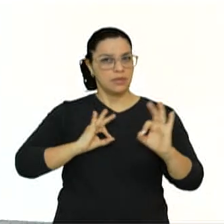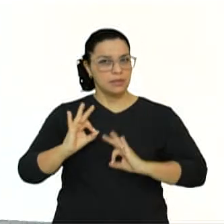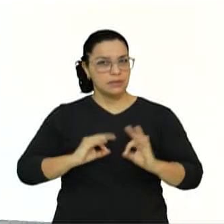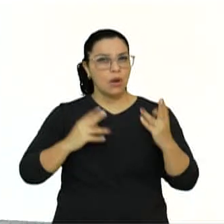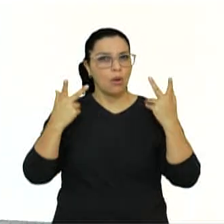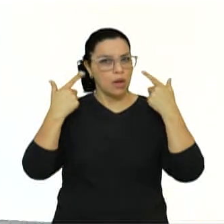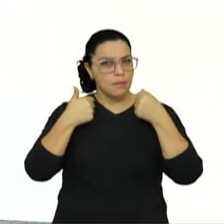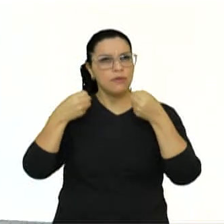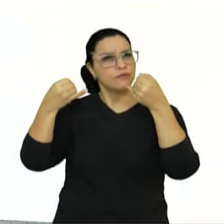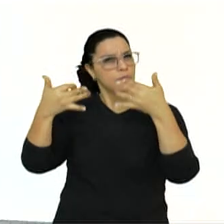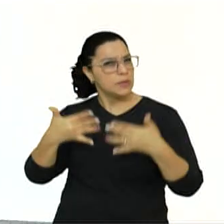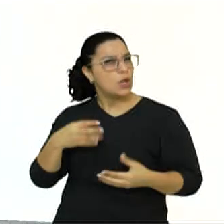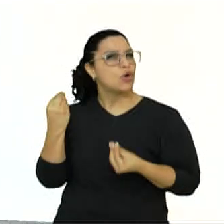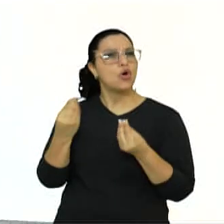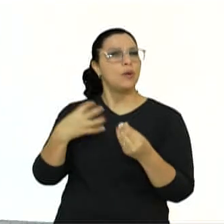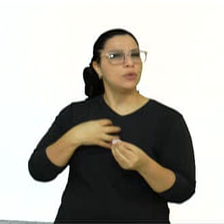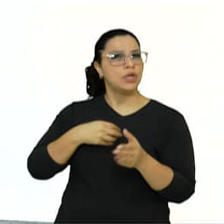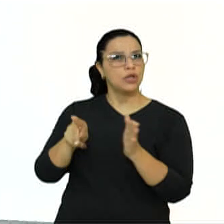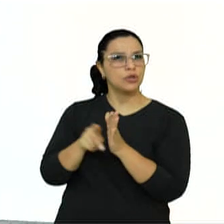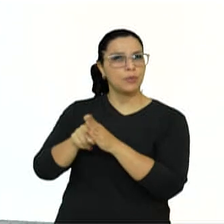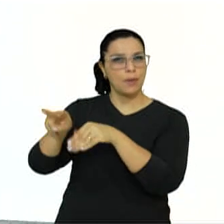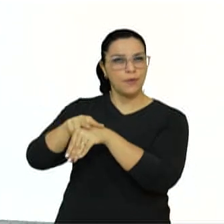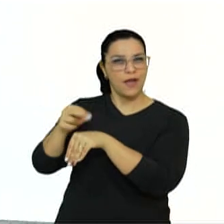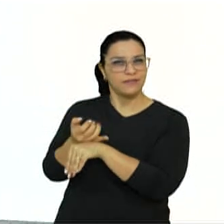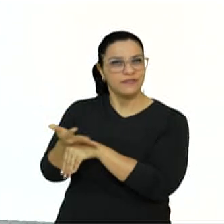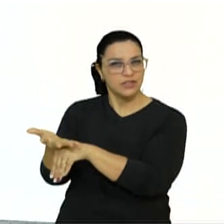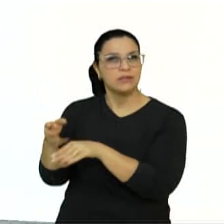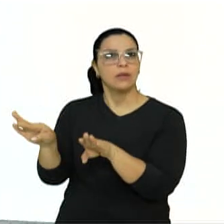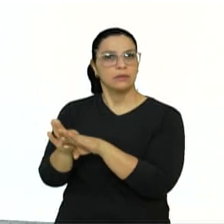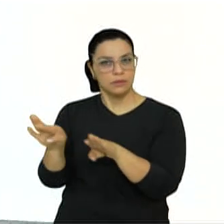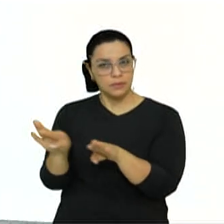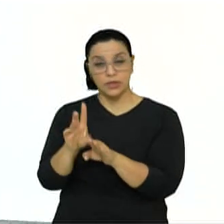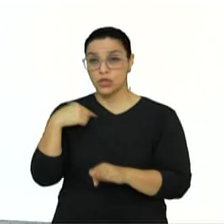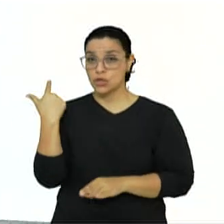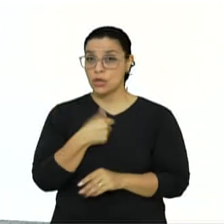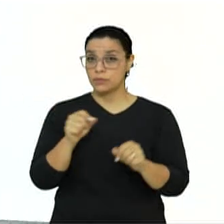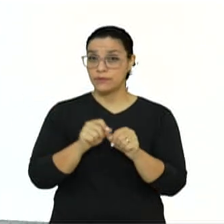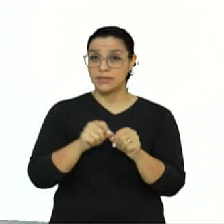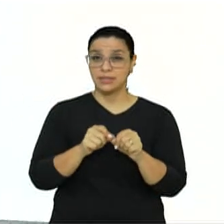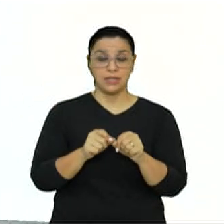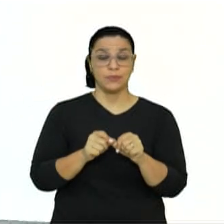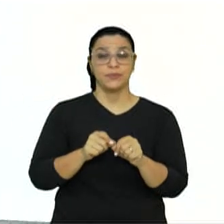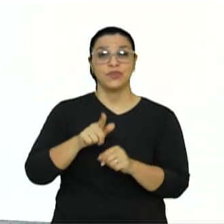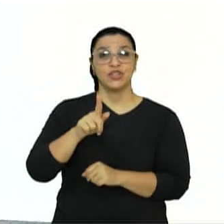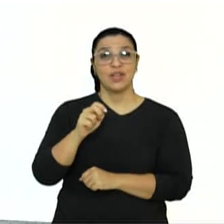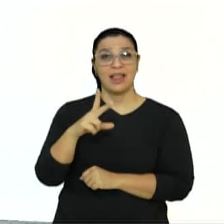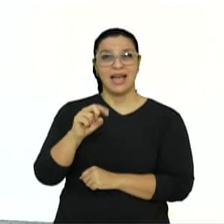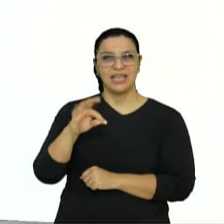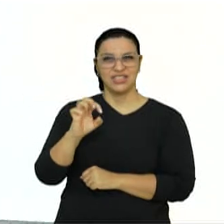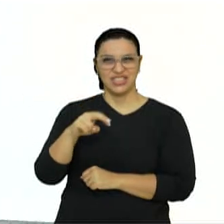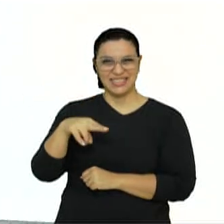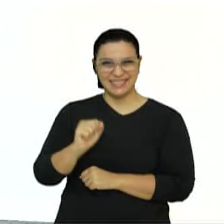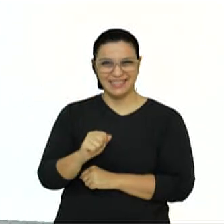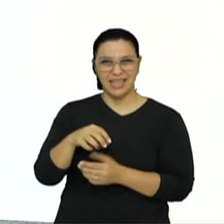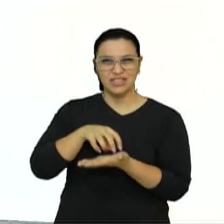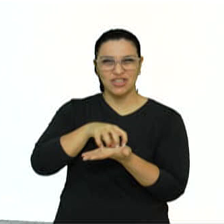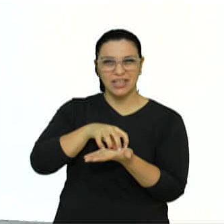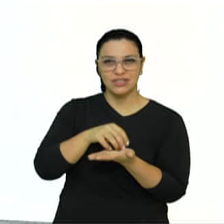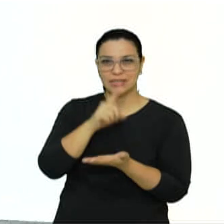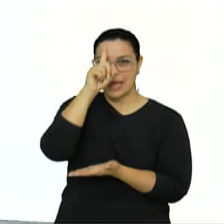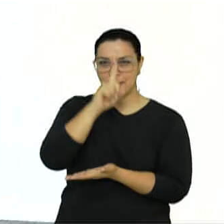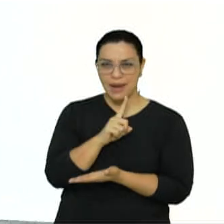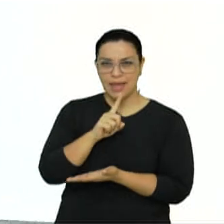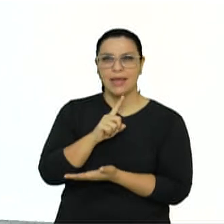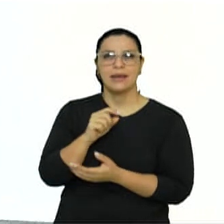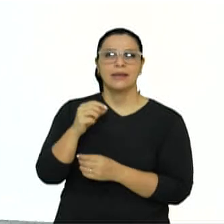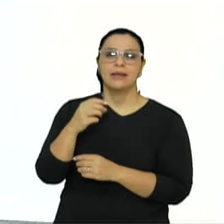vai dar um comentário de como seria uma célula vegetal também. E vamos utilizar gelatina amarela, que de preferência abacaxi,